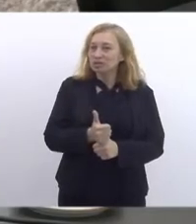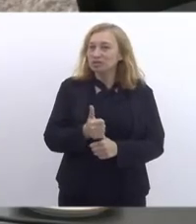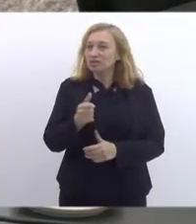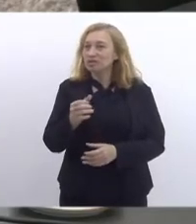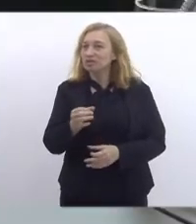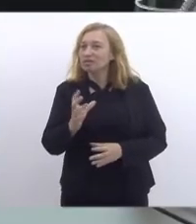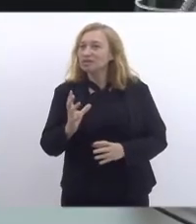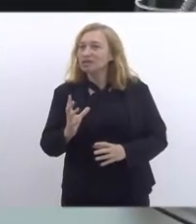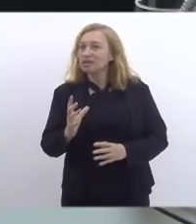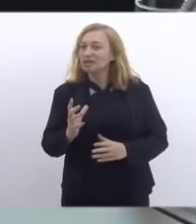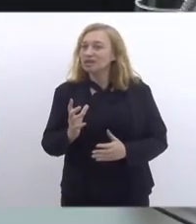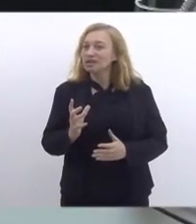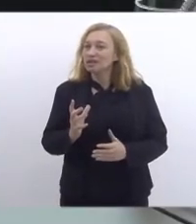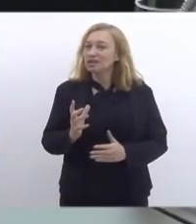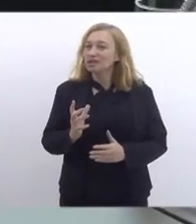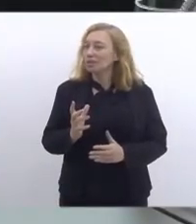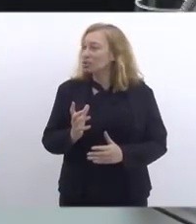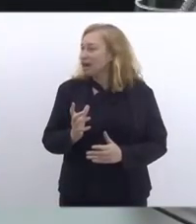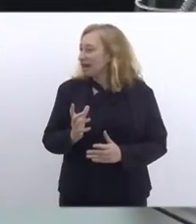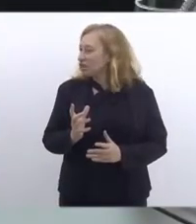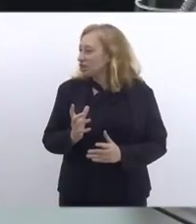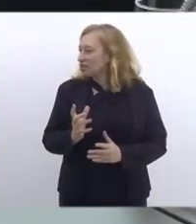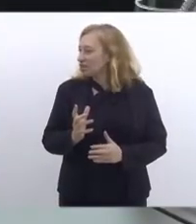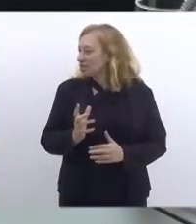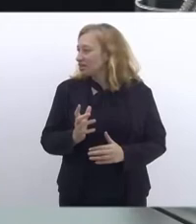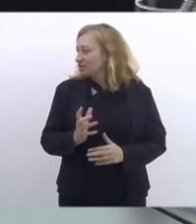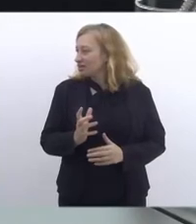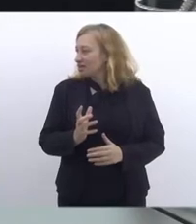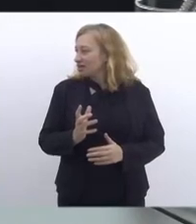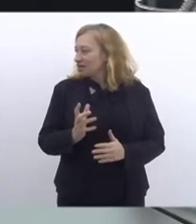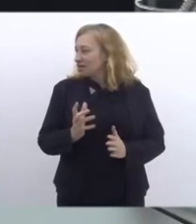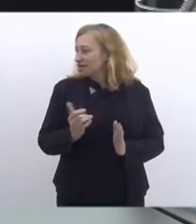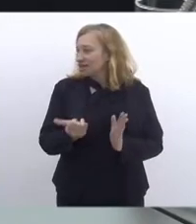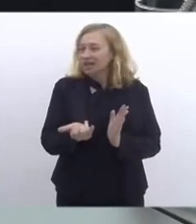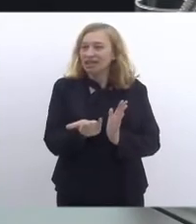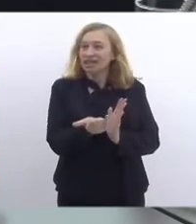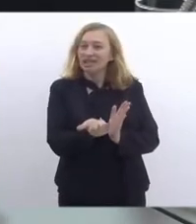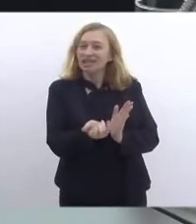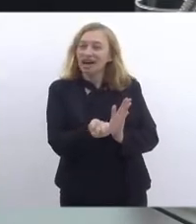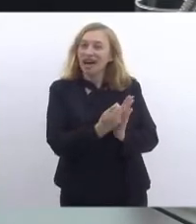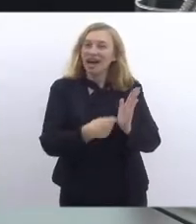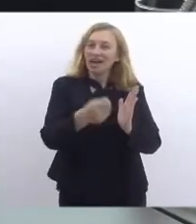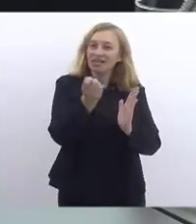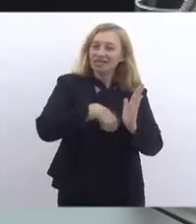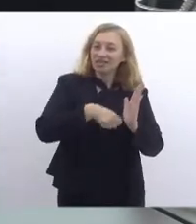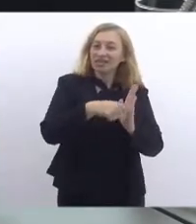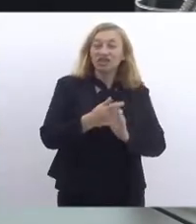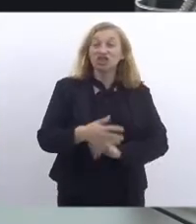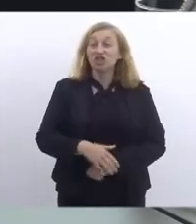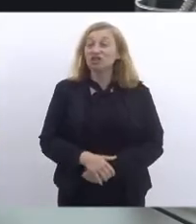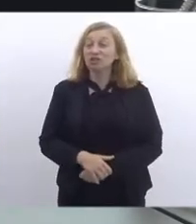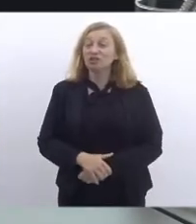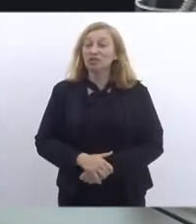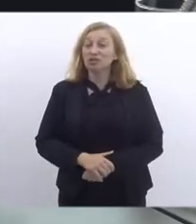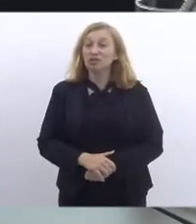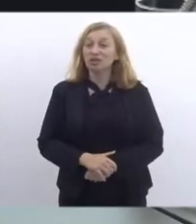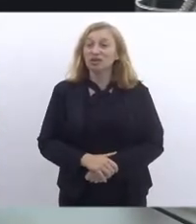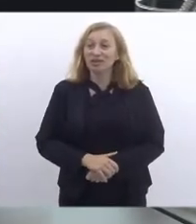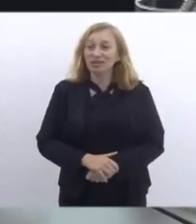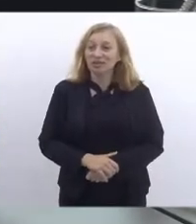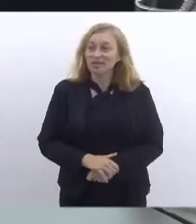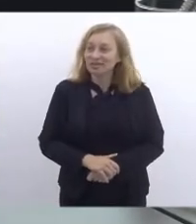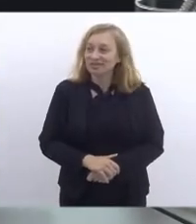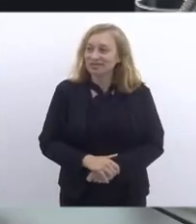tributária for cobrada a maior depois de apurada, evidentemente a diferença o Estado tá tem bom.